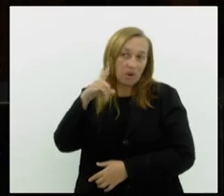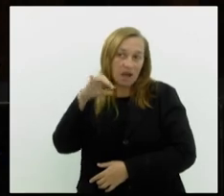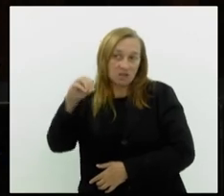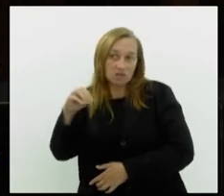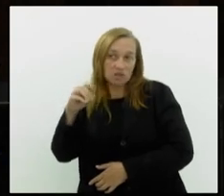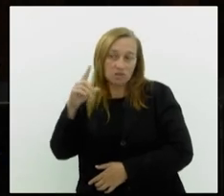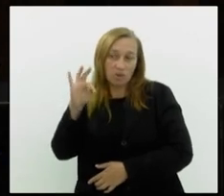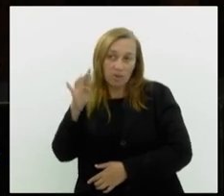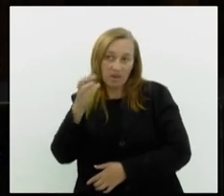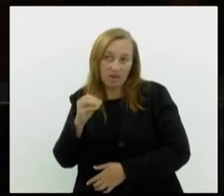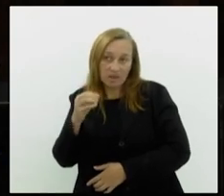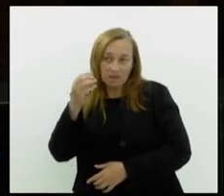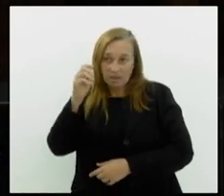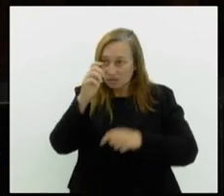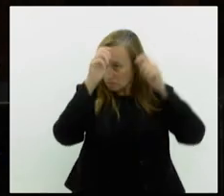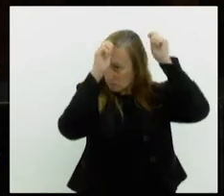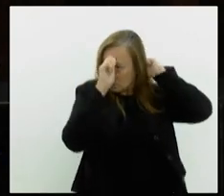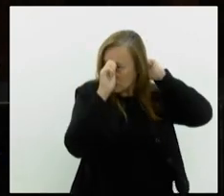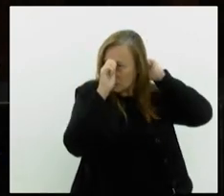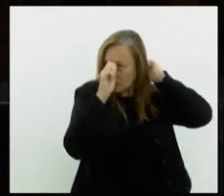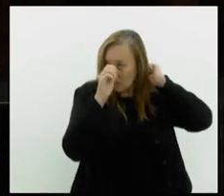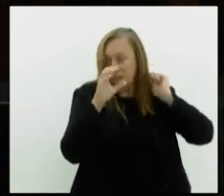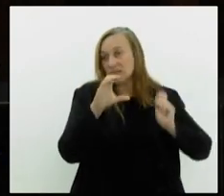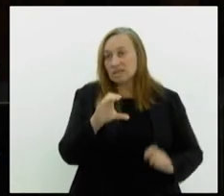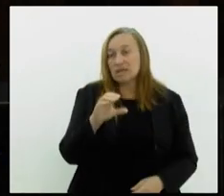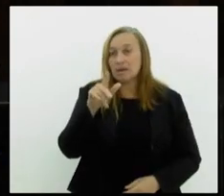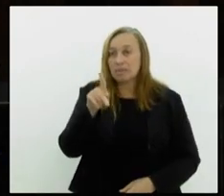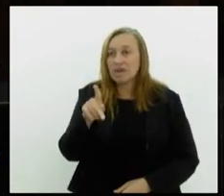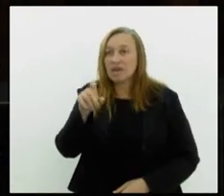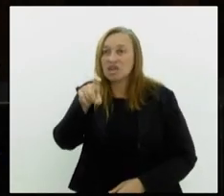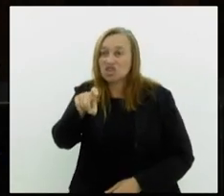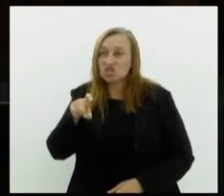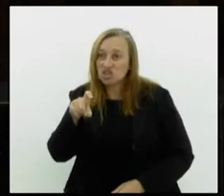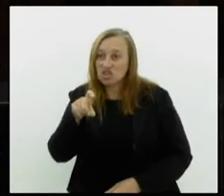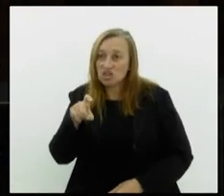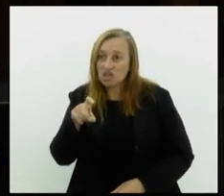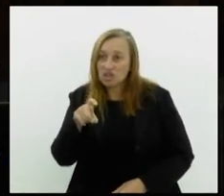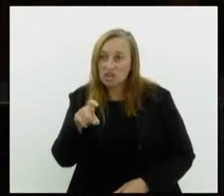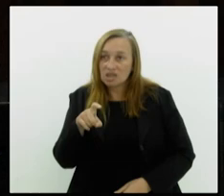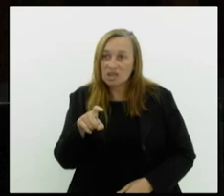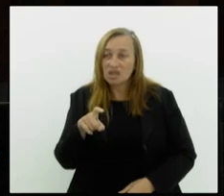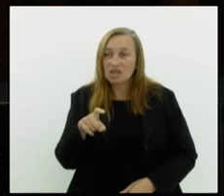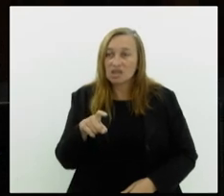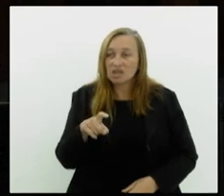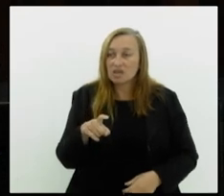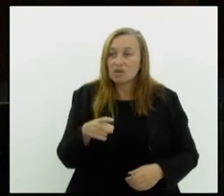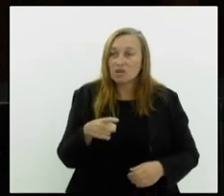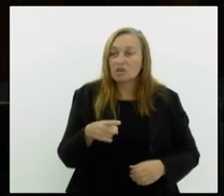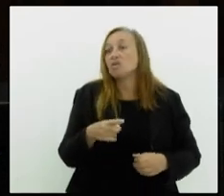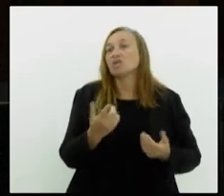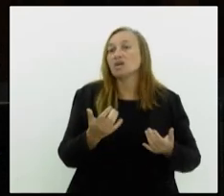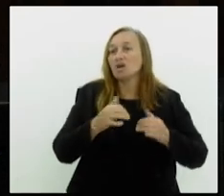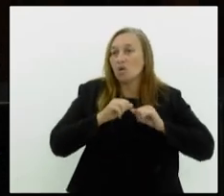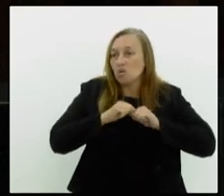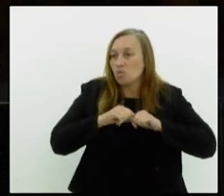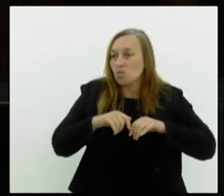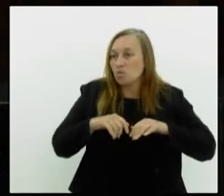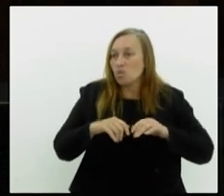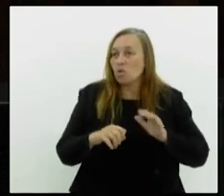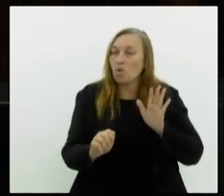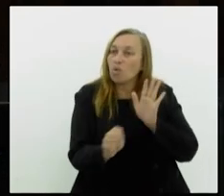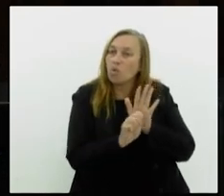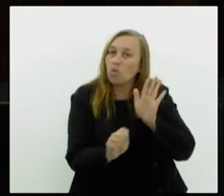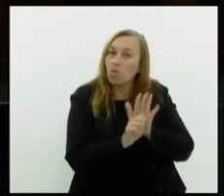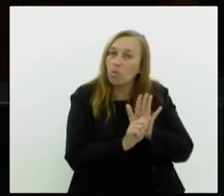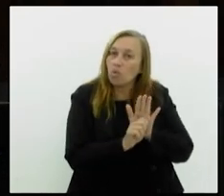com o seu bonezinho do CPX, aclamando facção criminosa, essa facção que expandiu sua atuação no